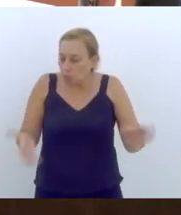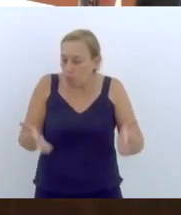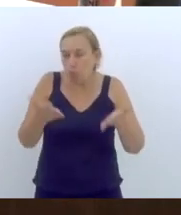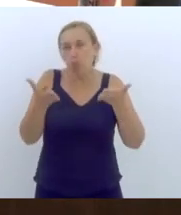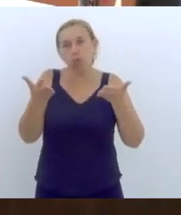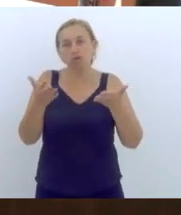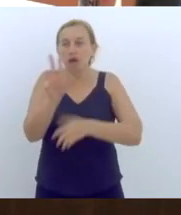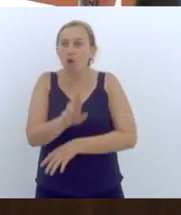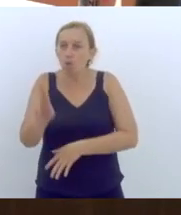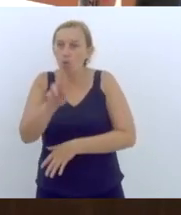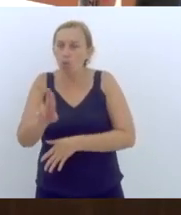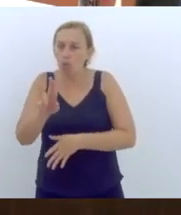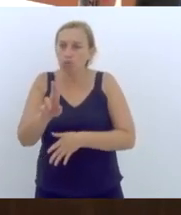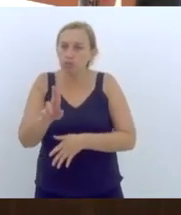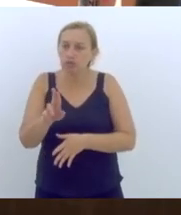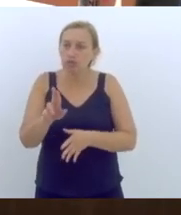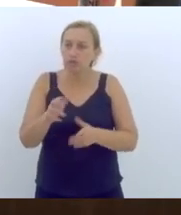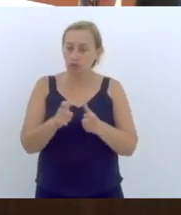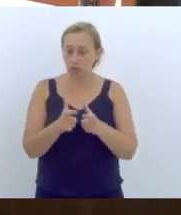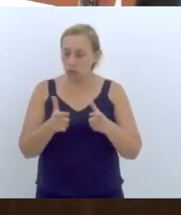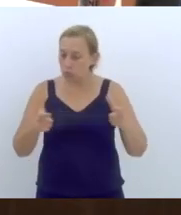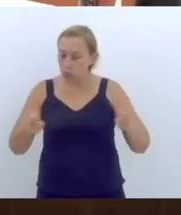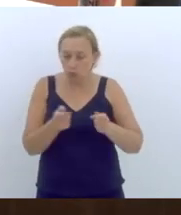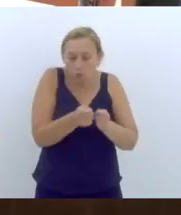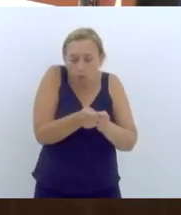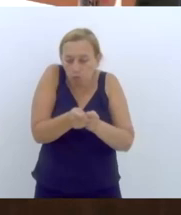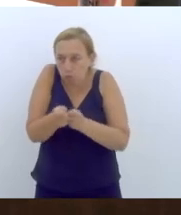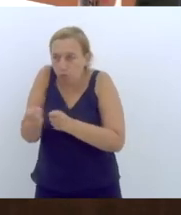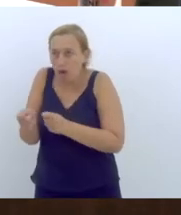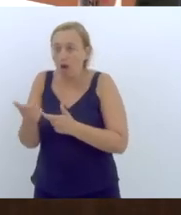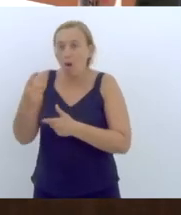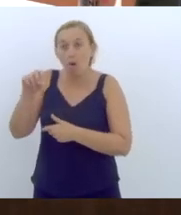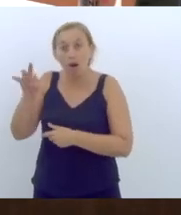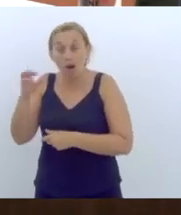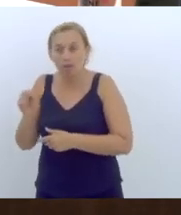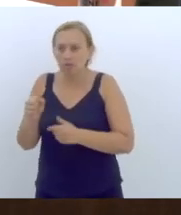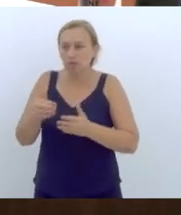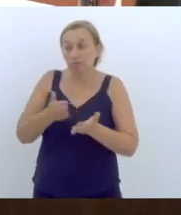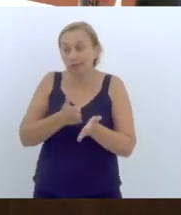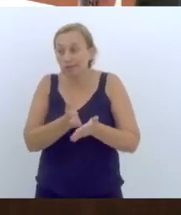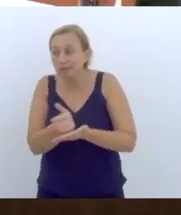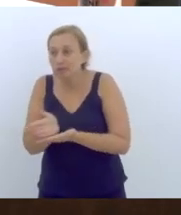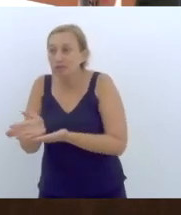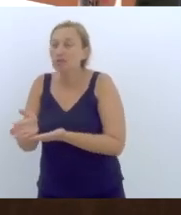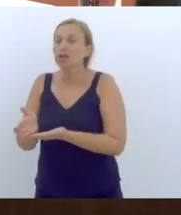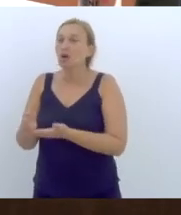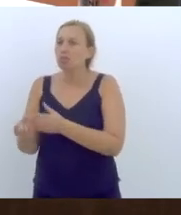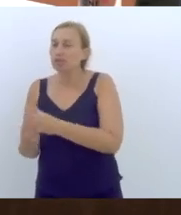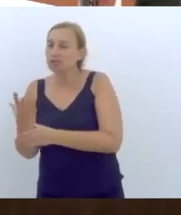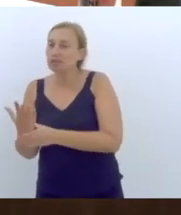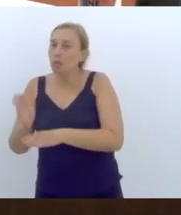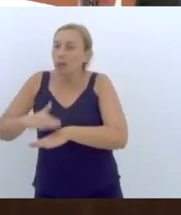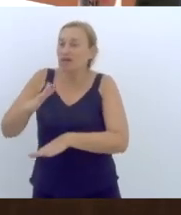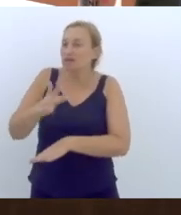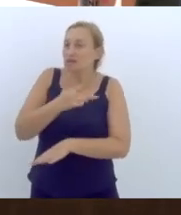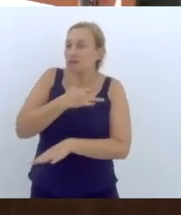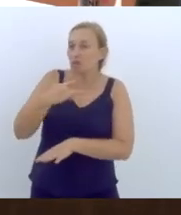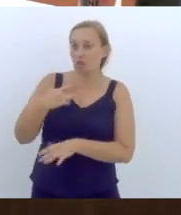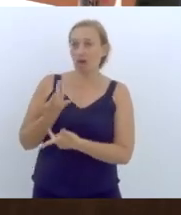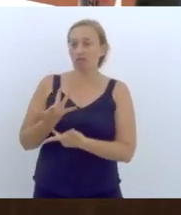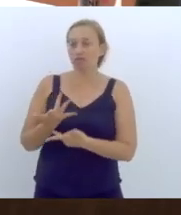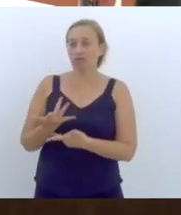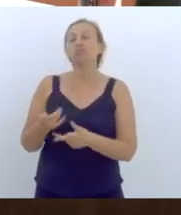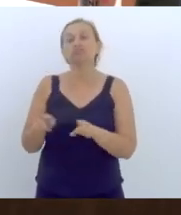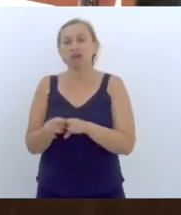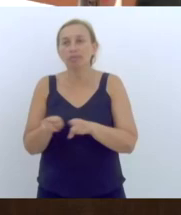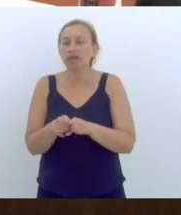a utilização crescente dos fertilizantes orgânicos, a gente está caminhando no sentido de uma produção mais saudável e está caminhando